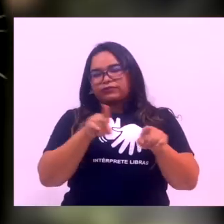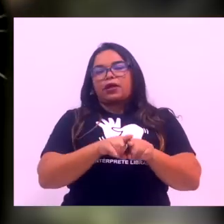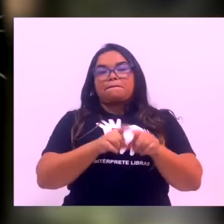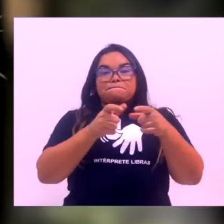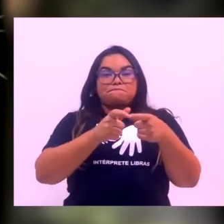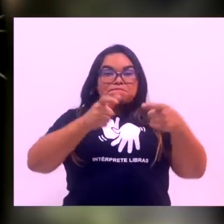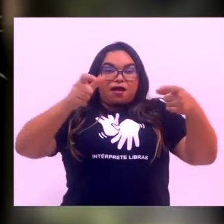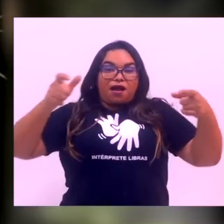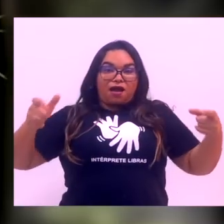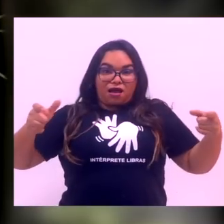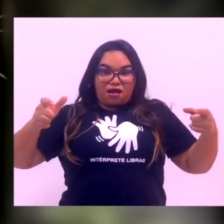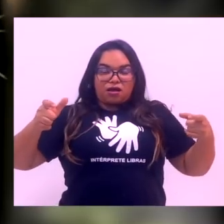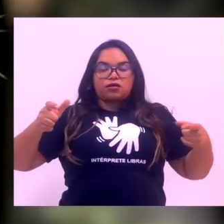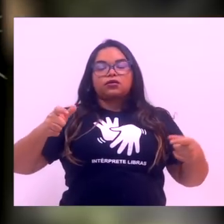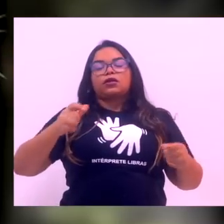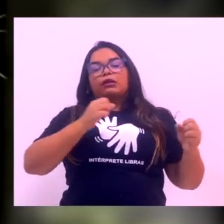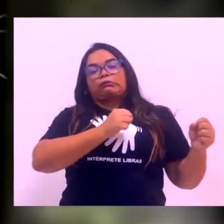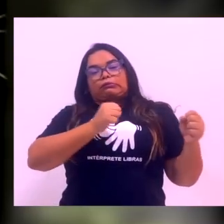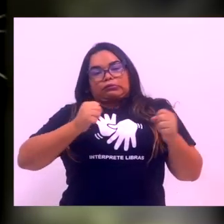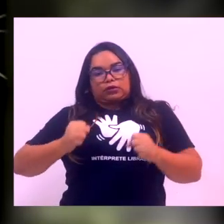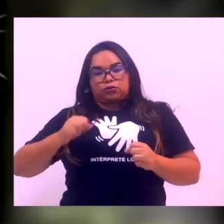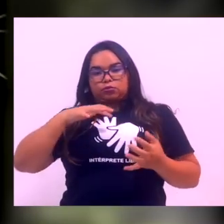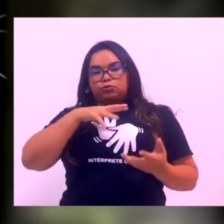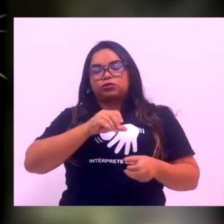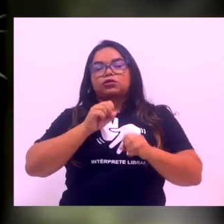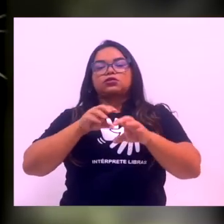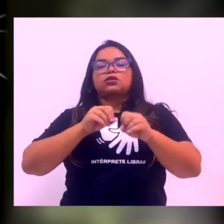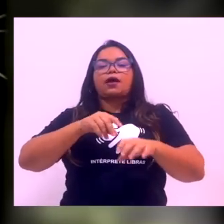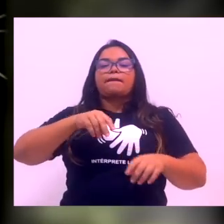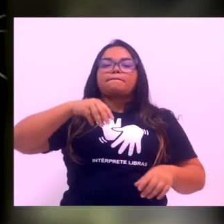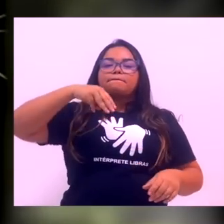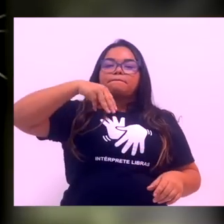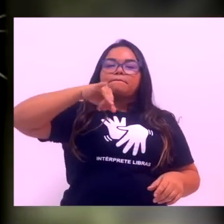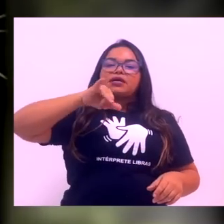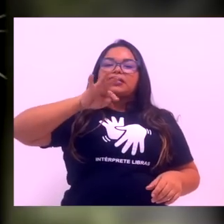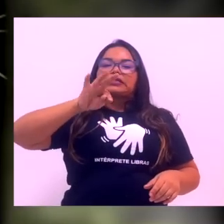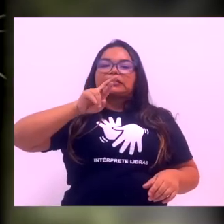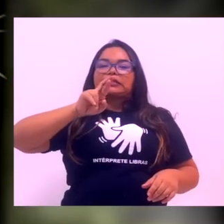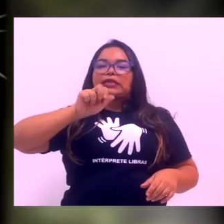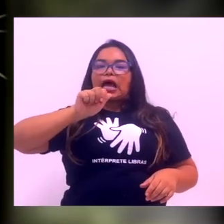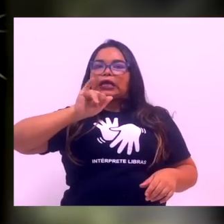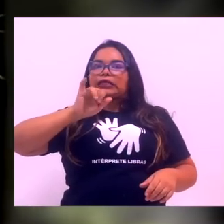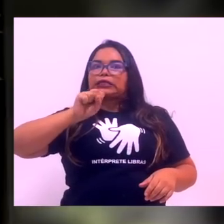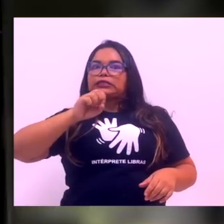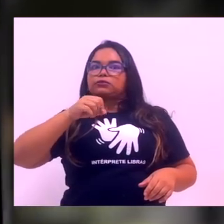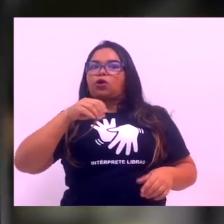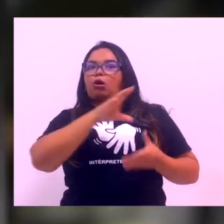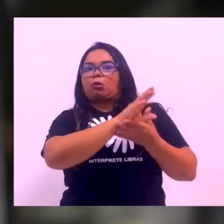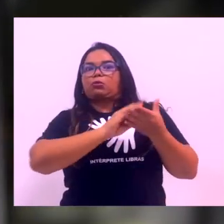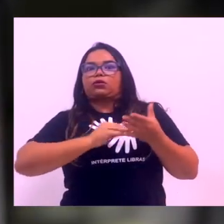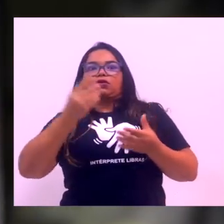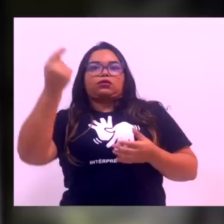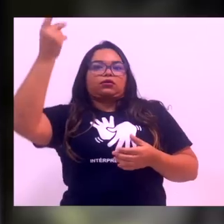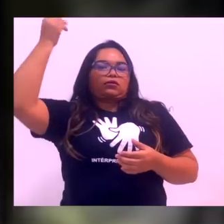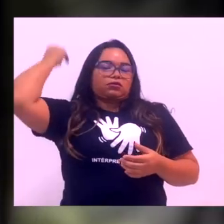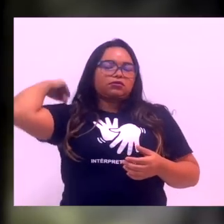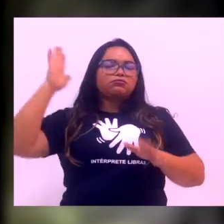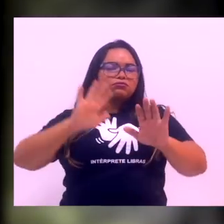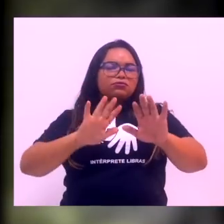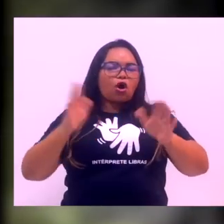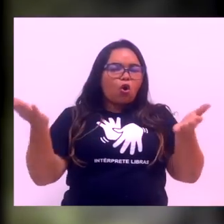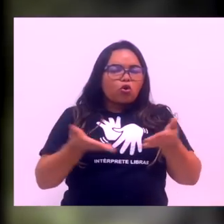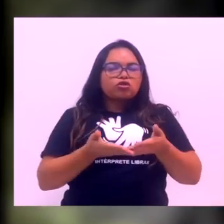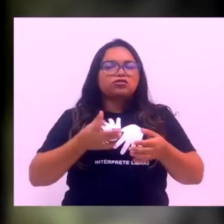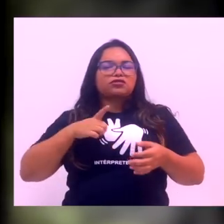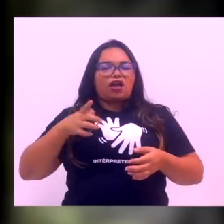mundo hoje. Sim, os maiores poderes religiosos do mundo hoje ensinam o mitraísmo. Isso é muito interessante